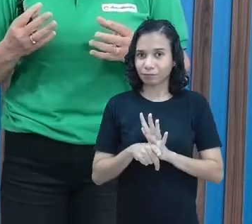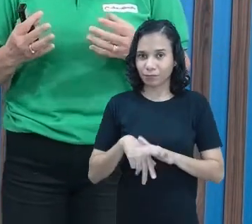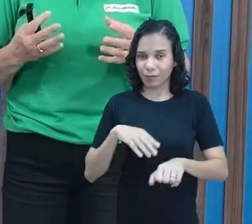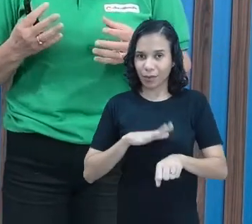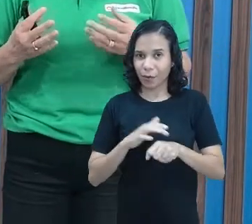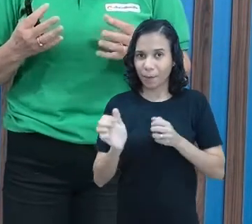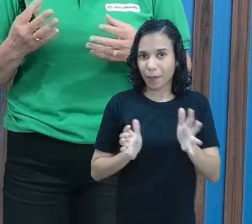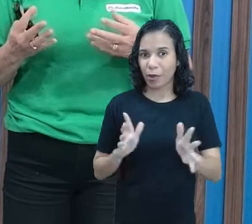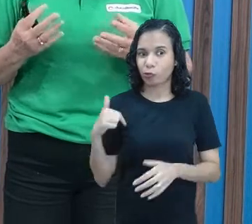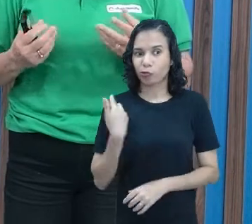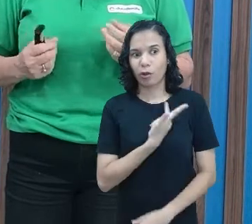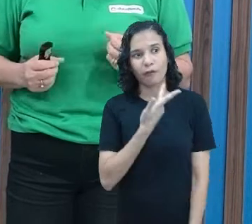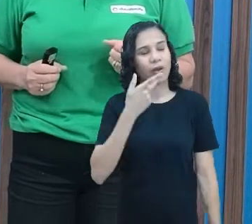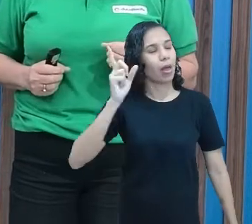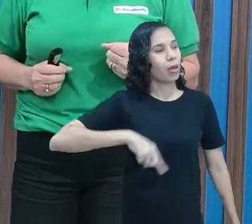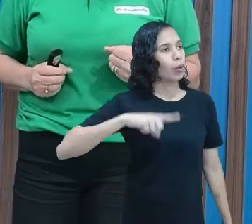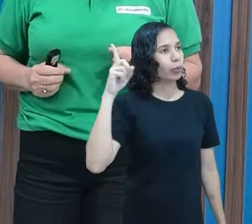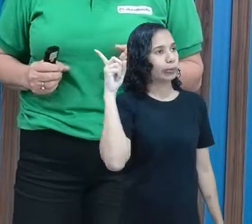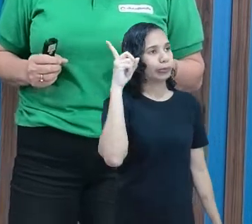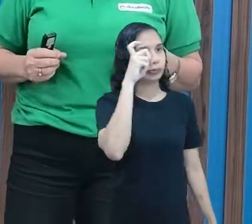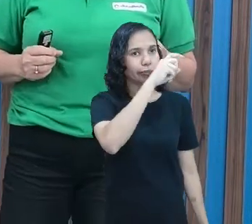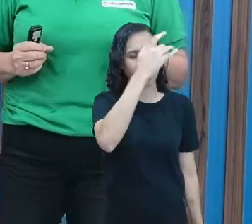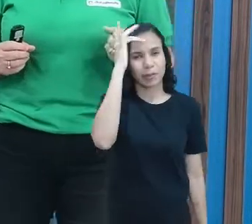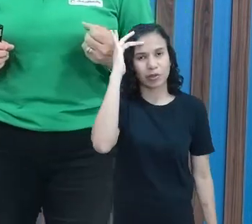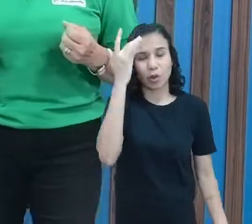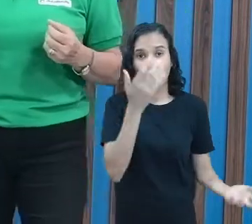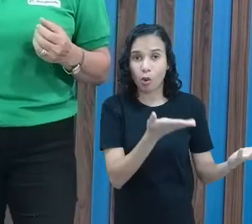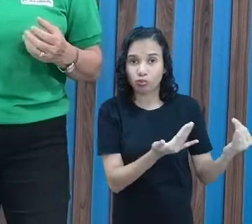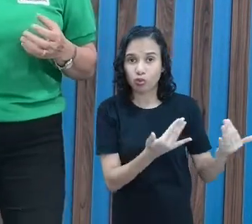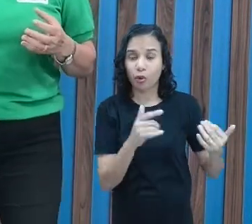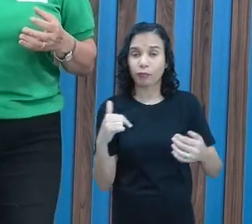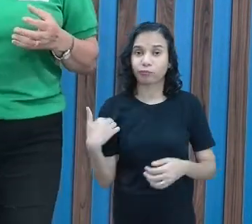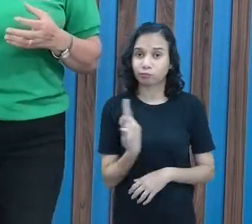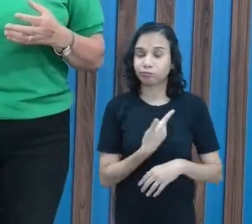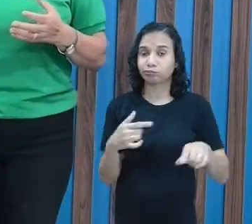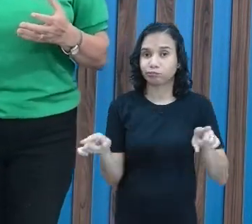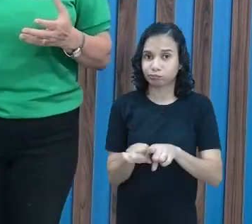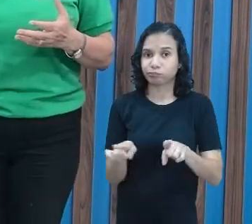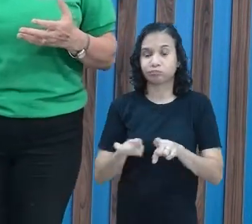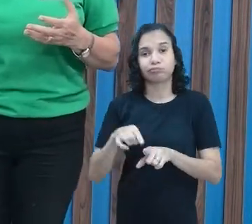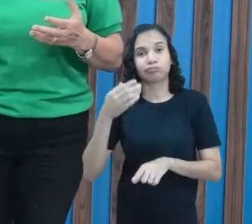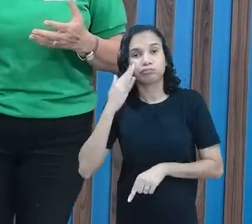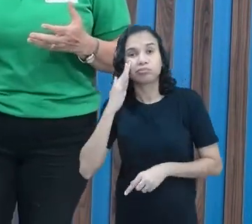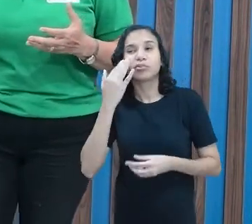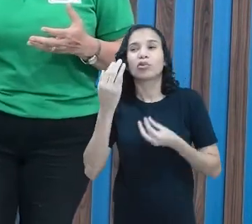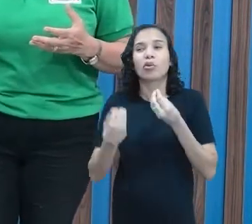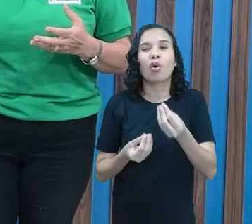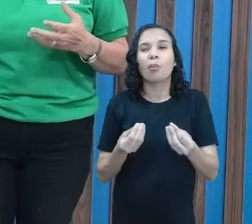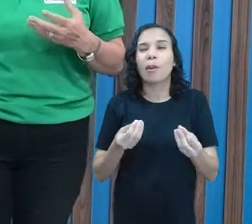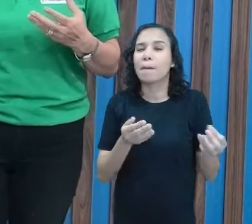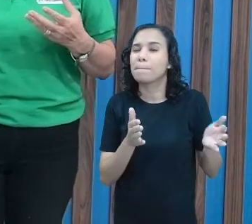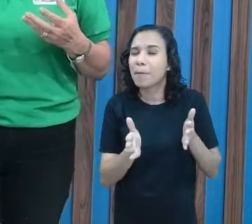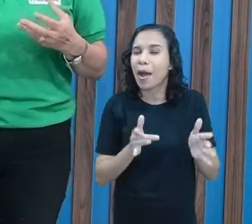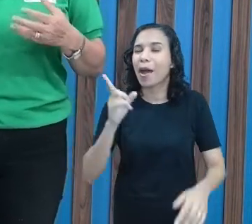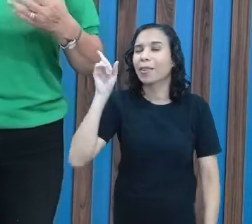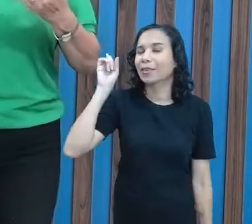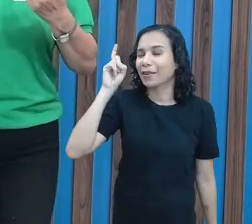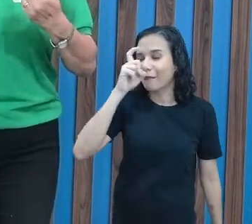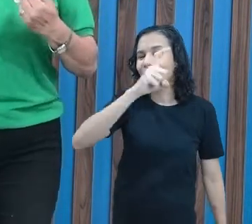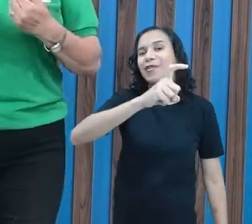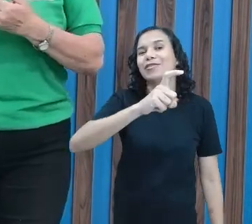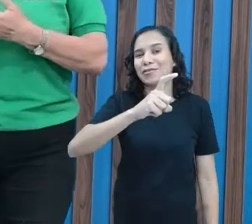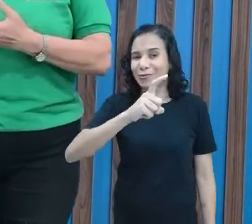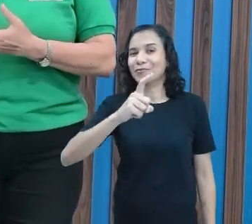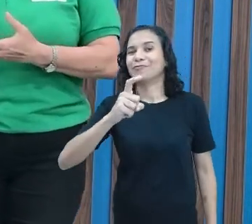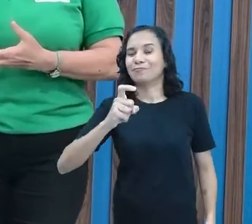que achamos que é bem difícil, né, para o jovem, e para nós também podermos entender essa fase que é tão difícil